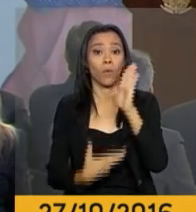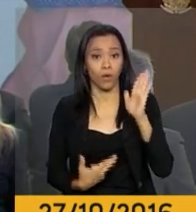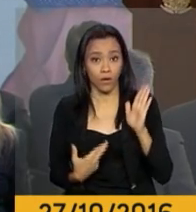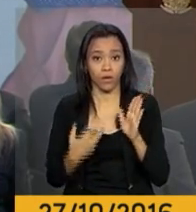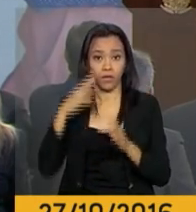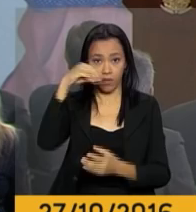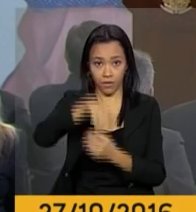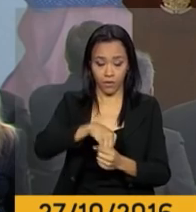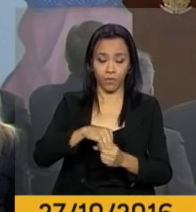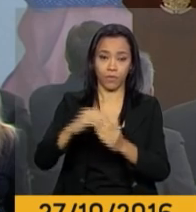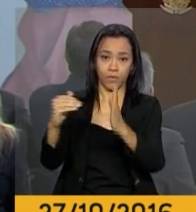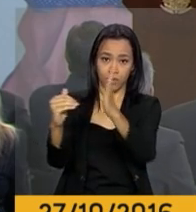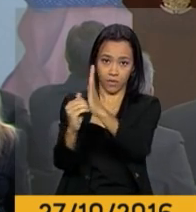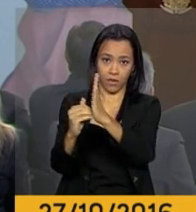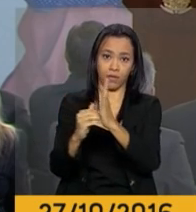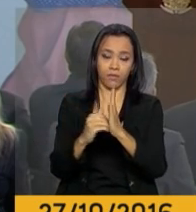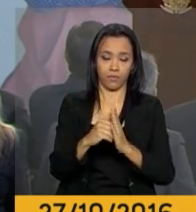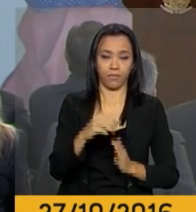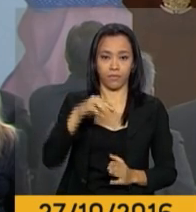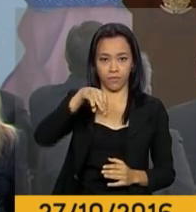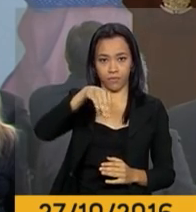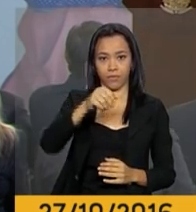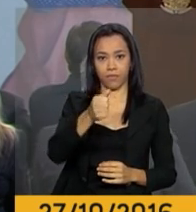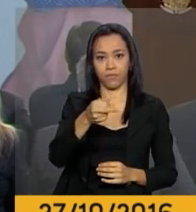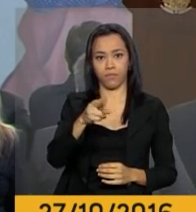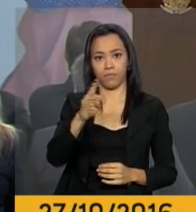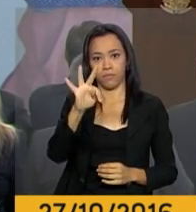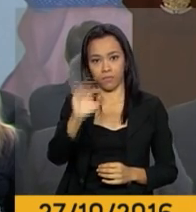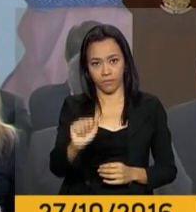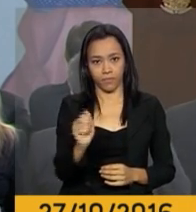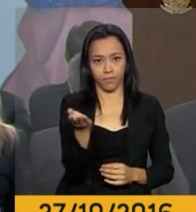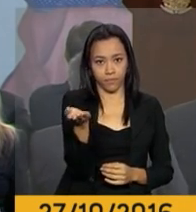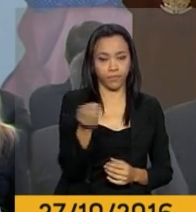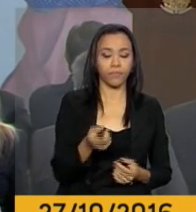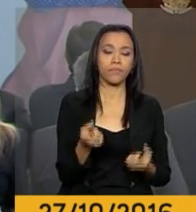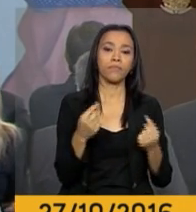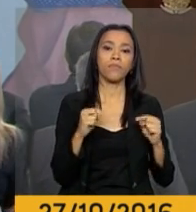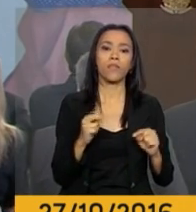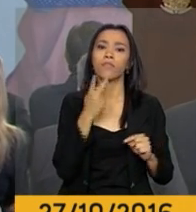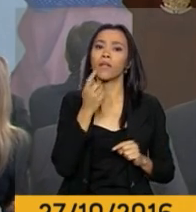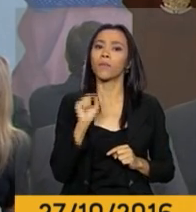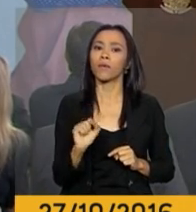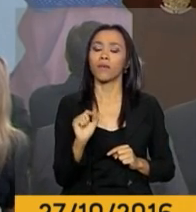Foi relatora no Senado, E aqui dizer aos senhores o seguinte: que esta